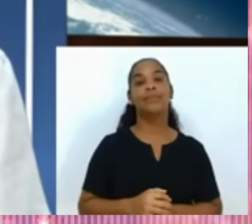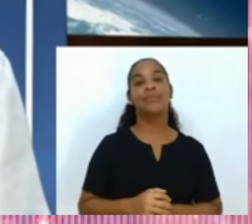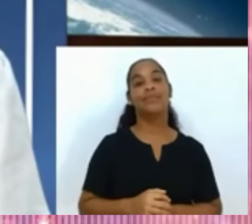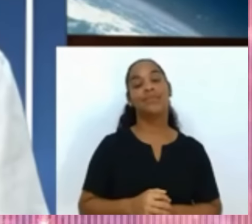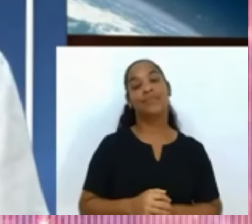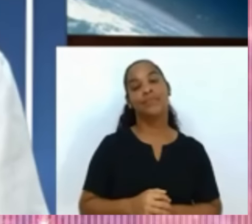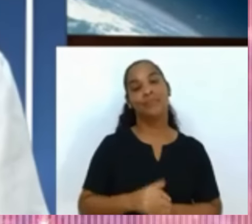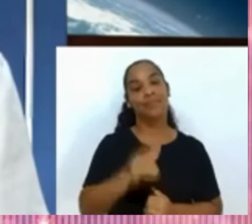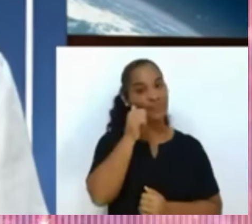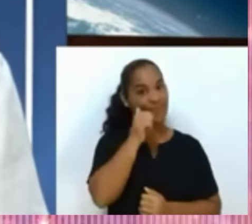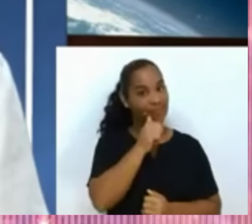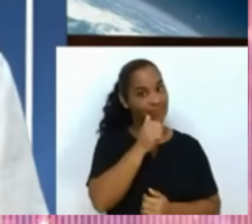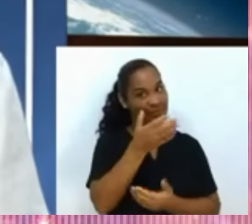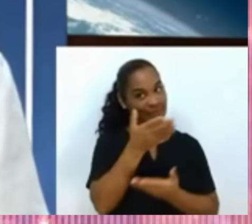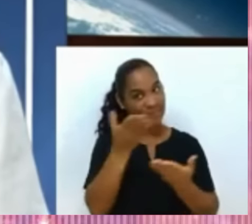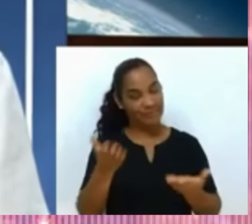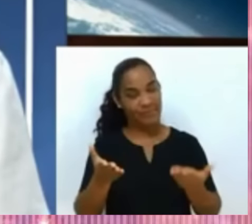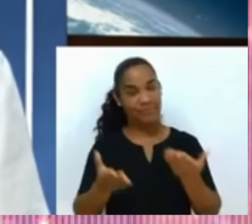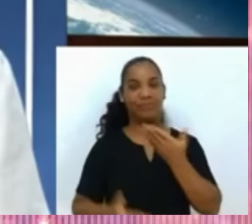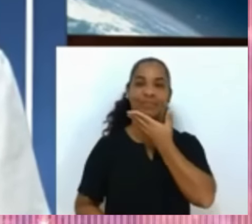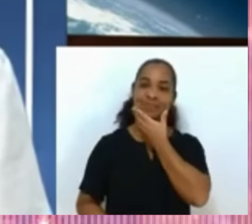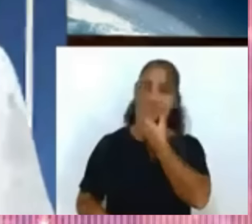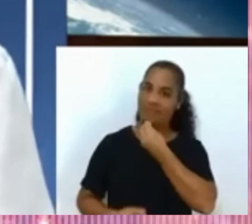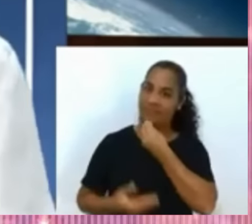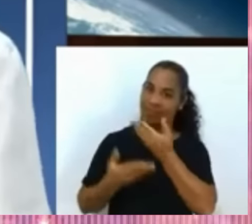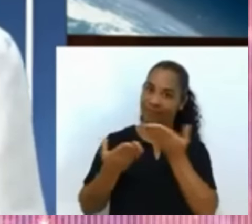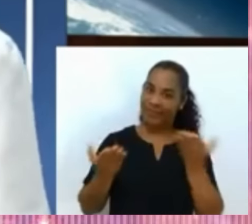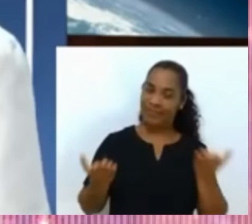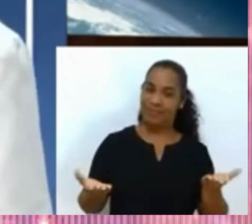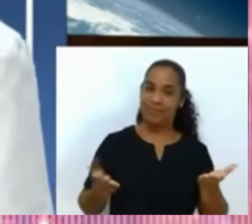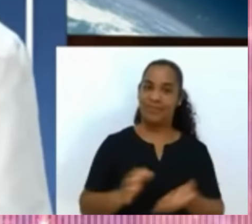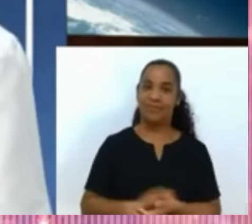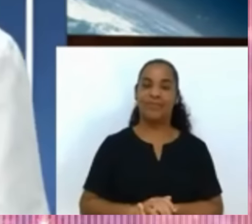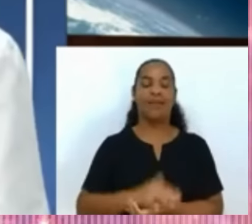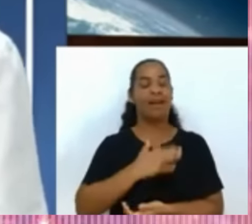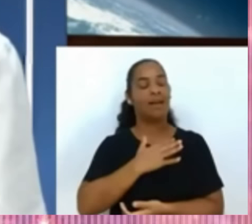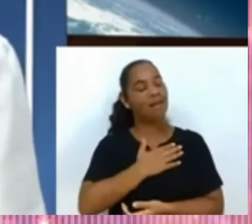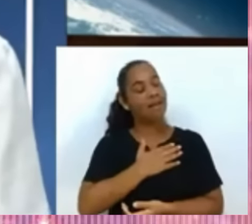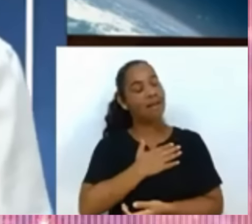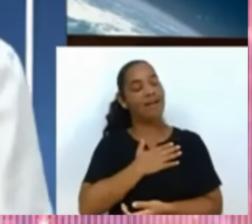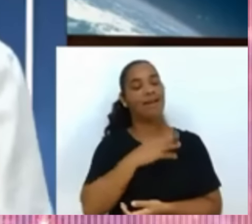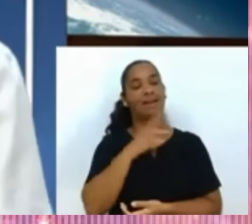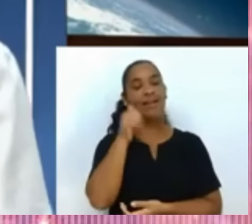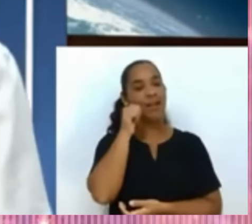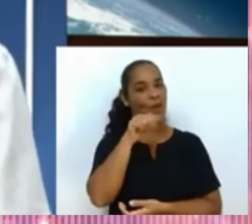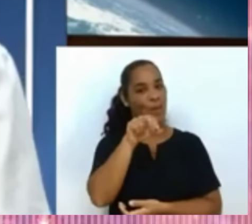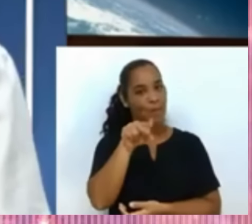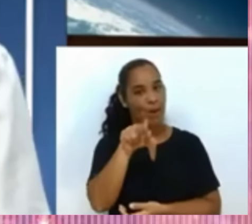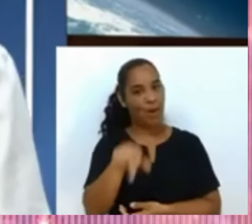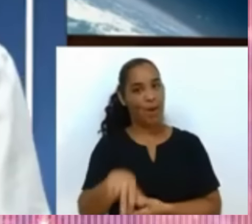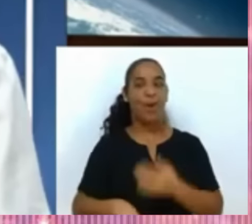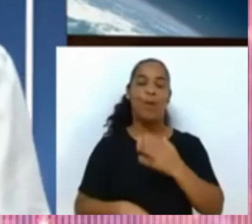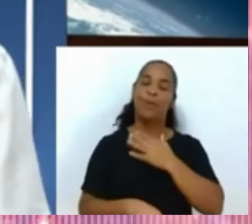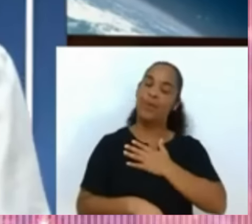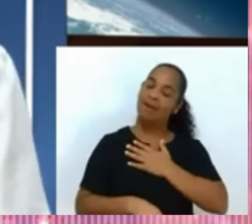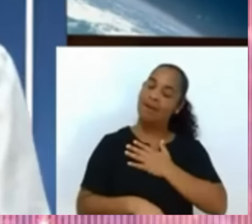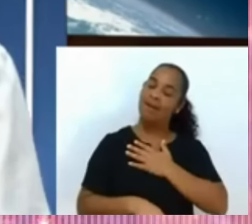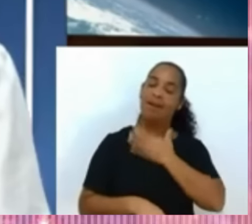senhoras e senhores queridas irmãs queridos irmãos